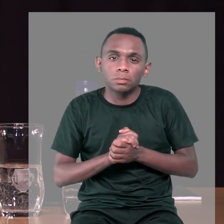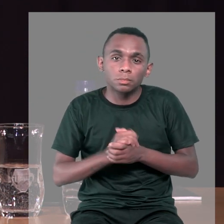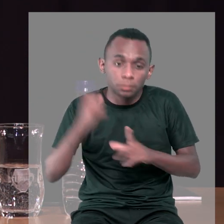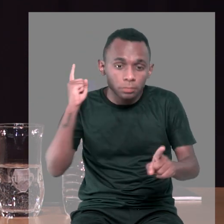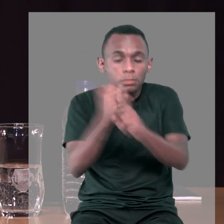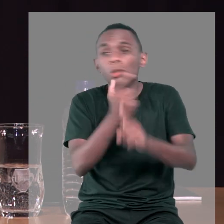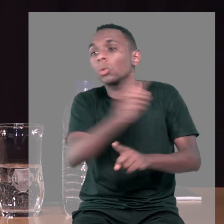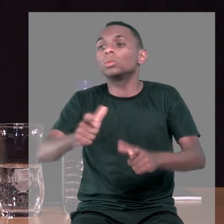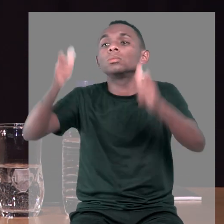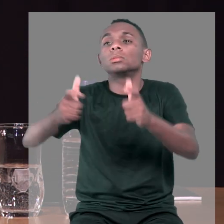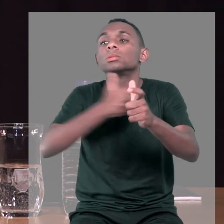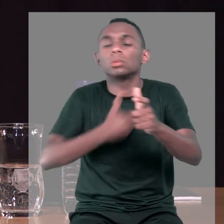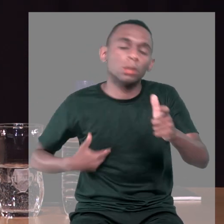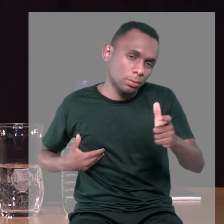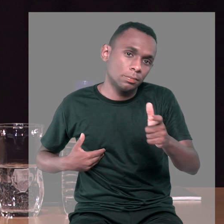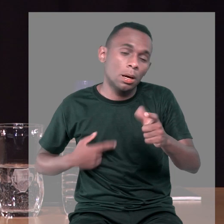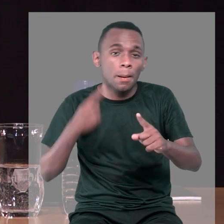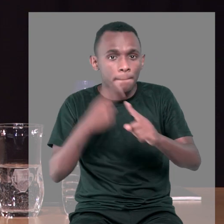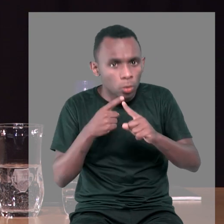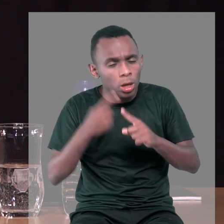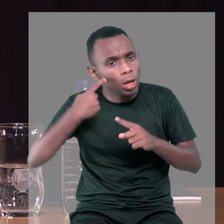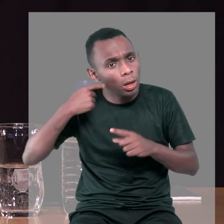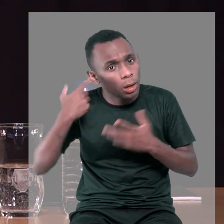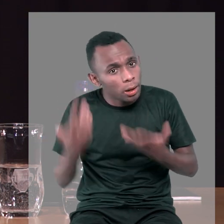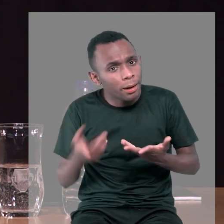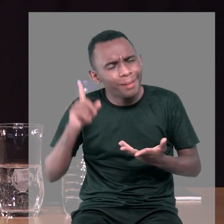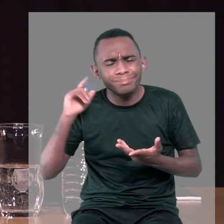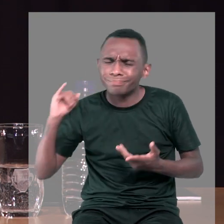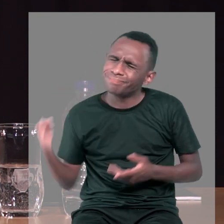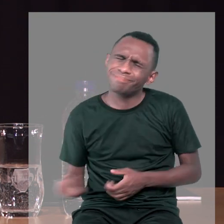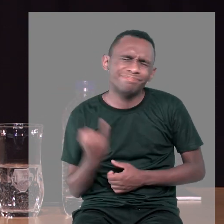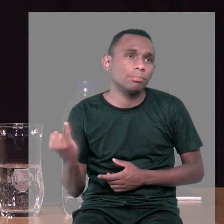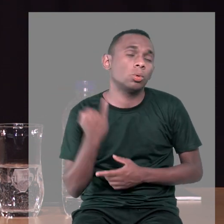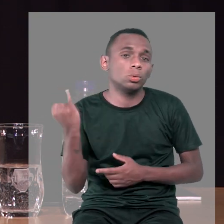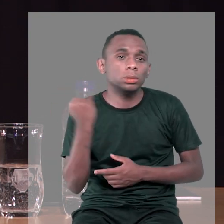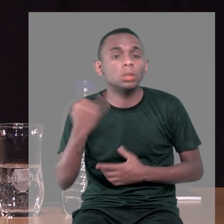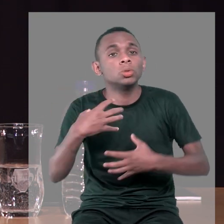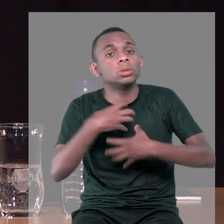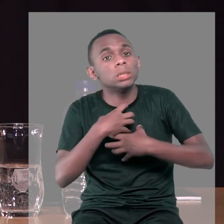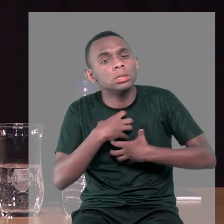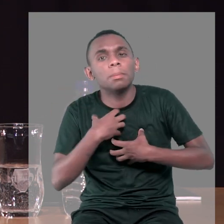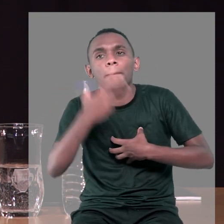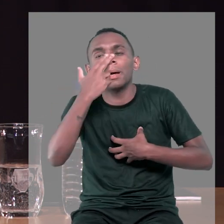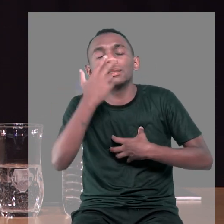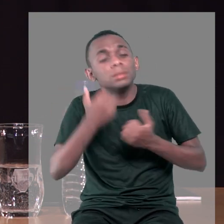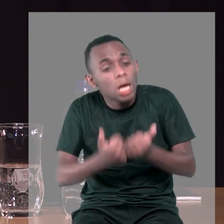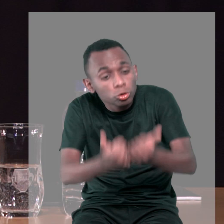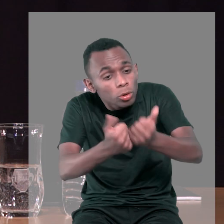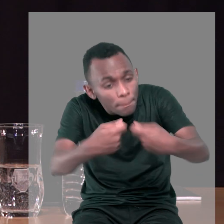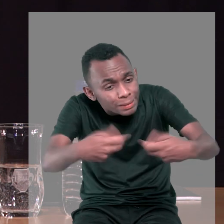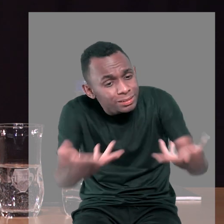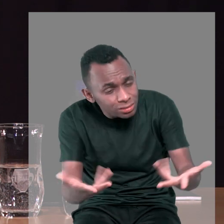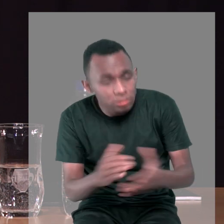Essa despolitização. Mas há uma consequência intelectual da solidão, que é a dificuldade